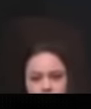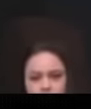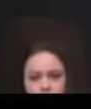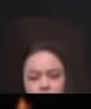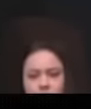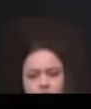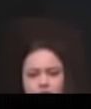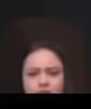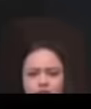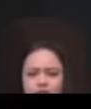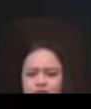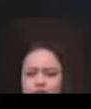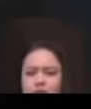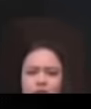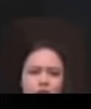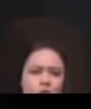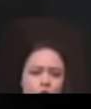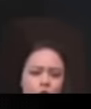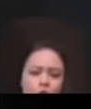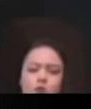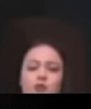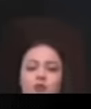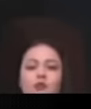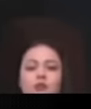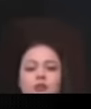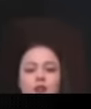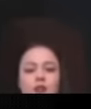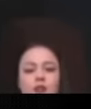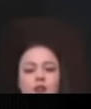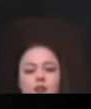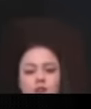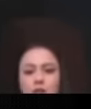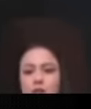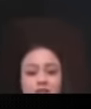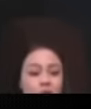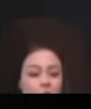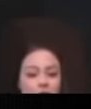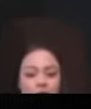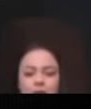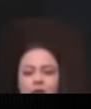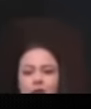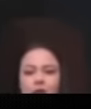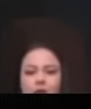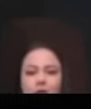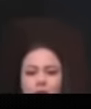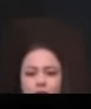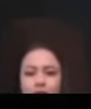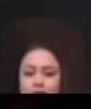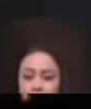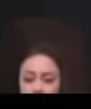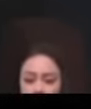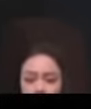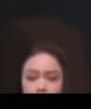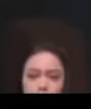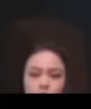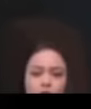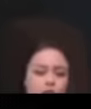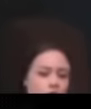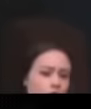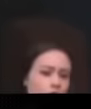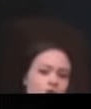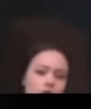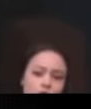está repleto de acordo no sentido que não cabe reclamação se a parte não fizer uso de todos os